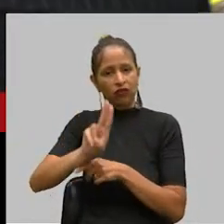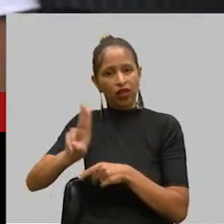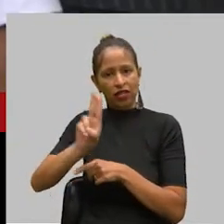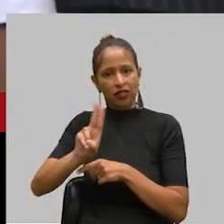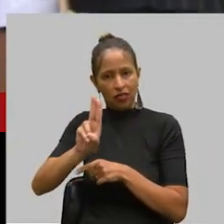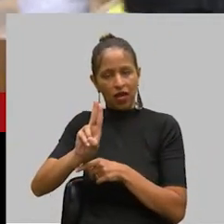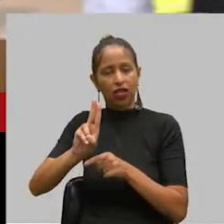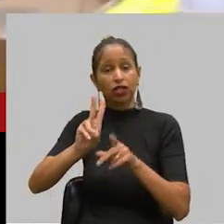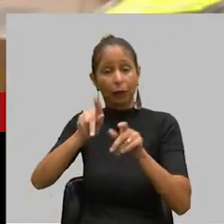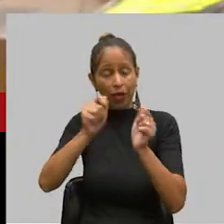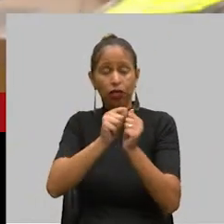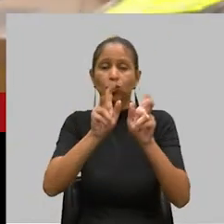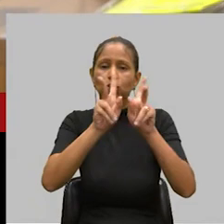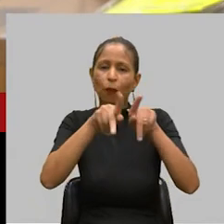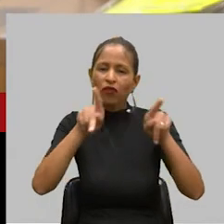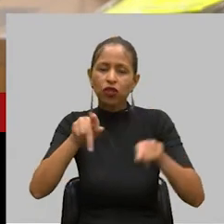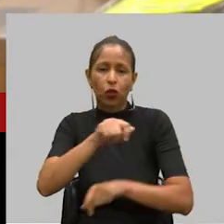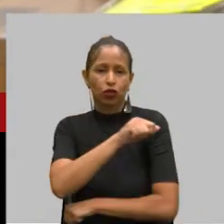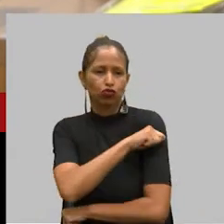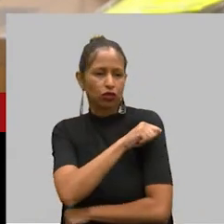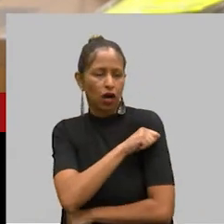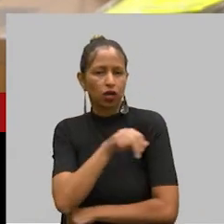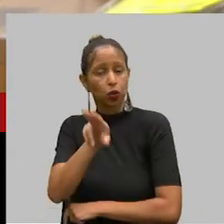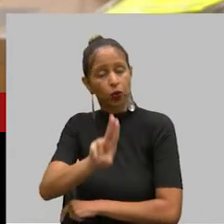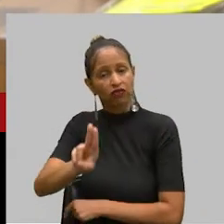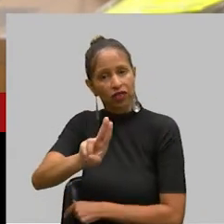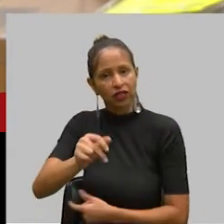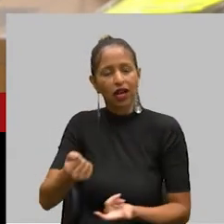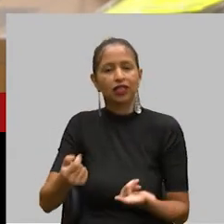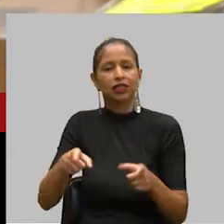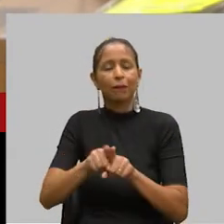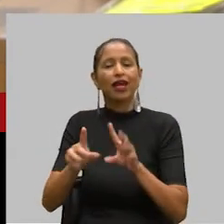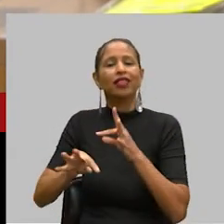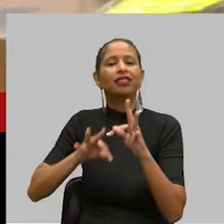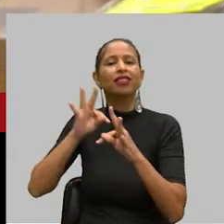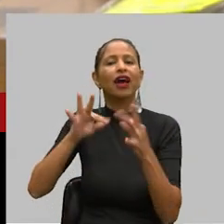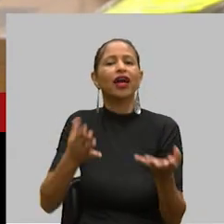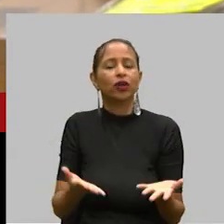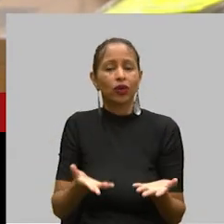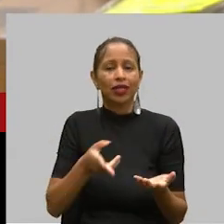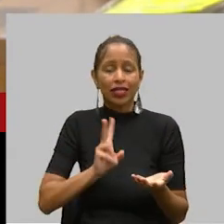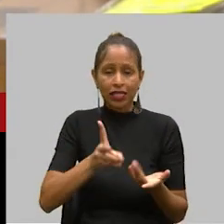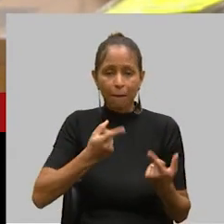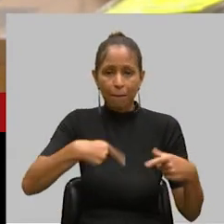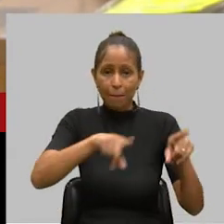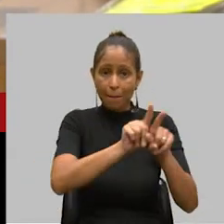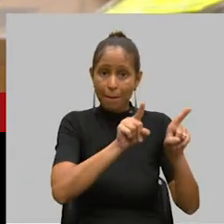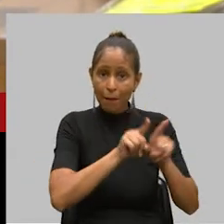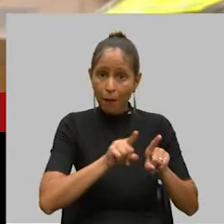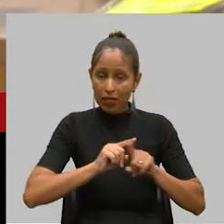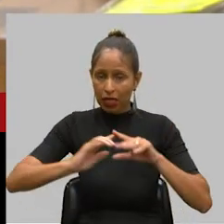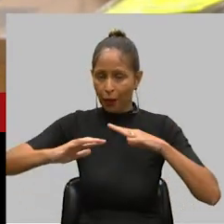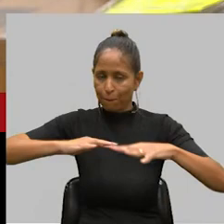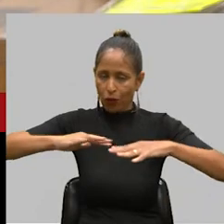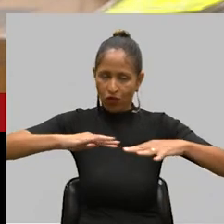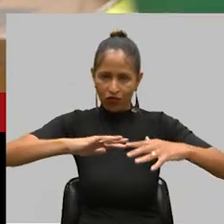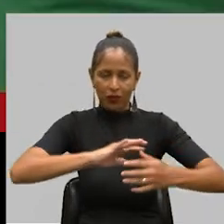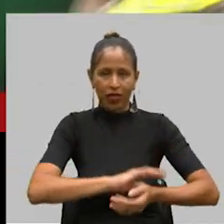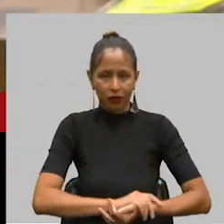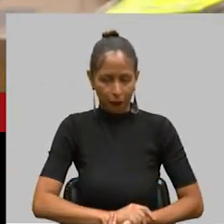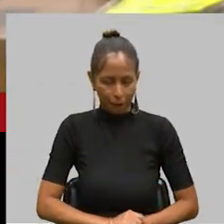sujeitos professores estudantes da universidade e técnicos sempre em parceria com esses movimentos né